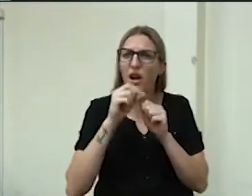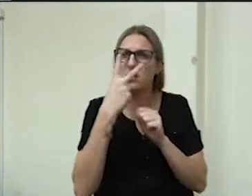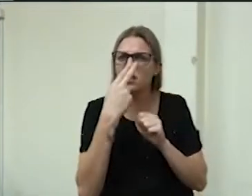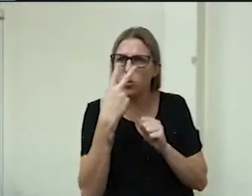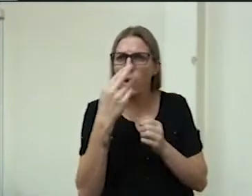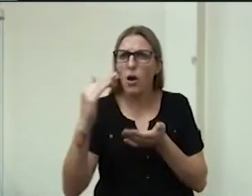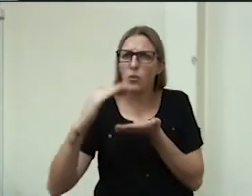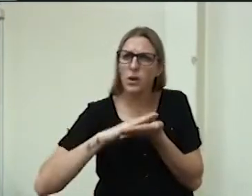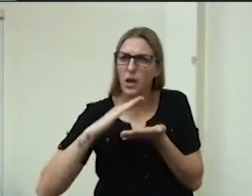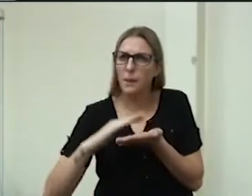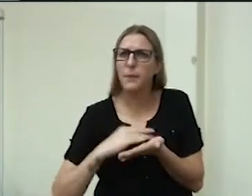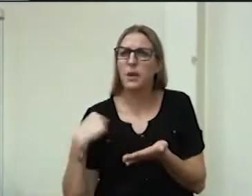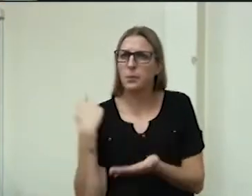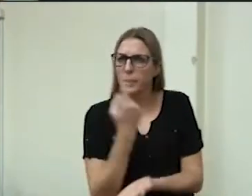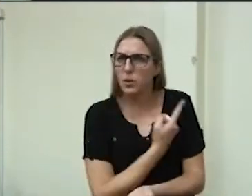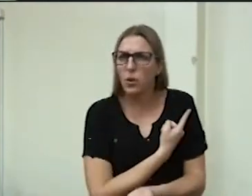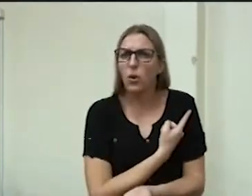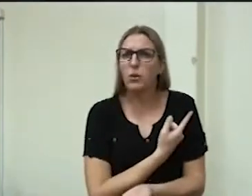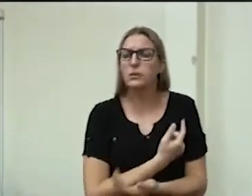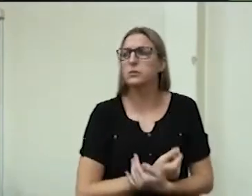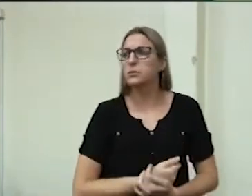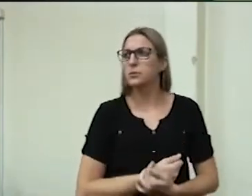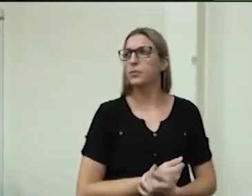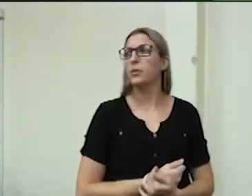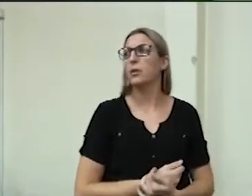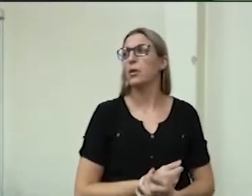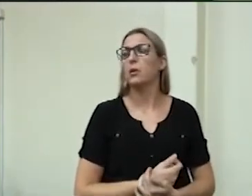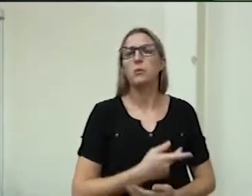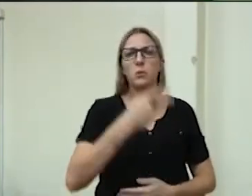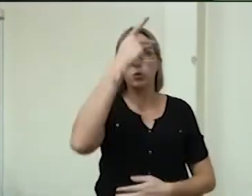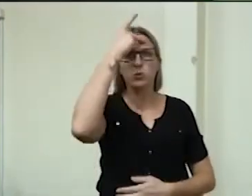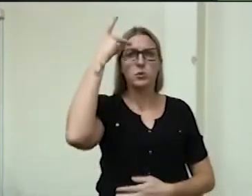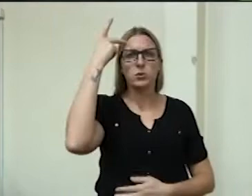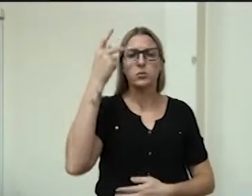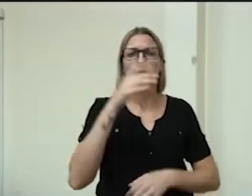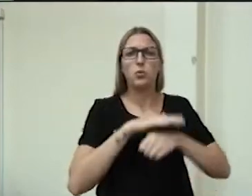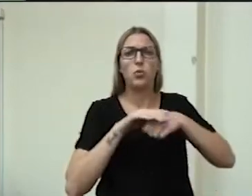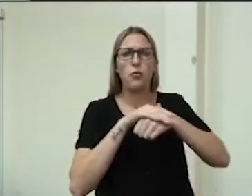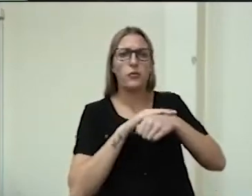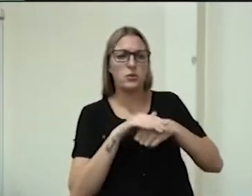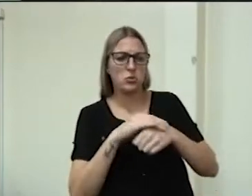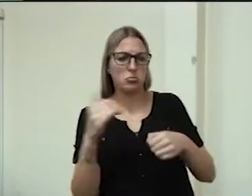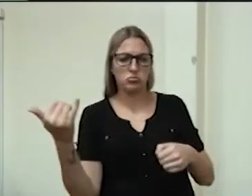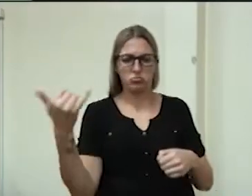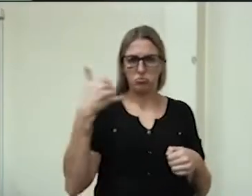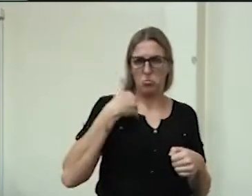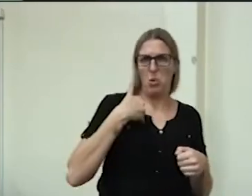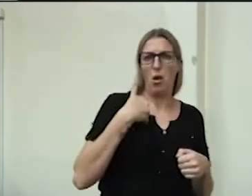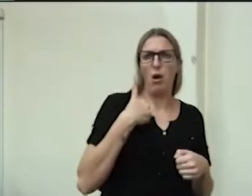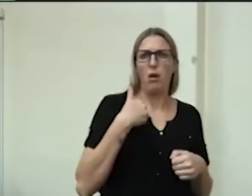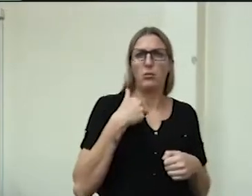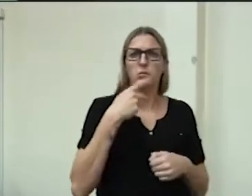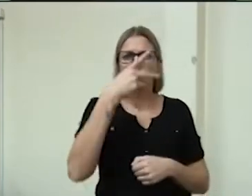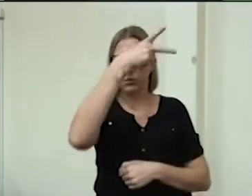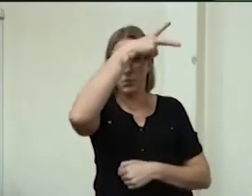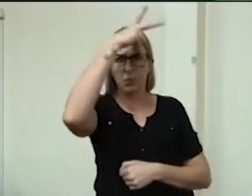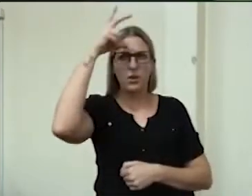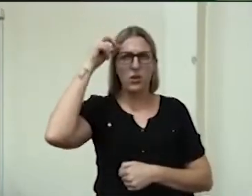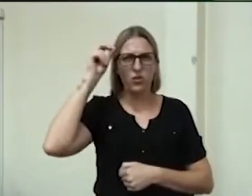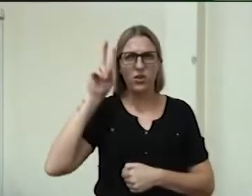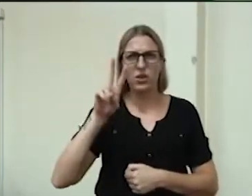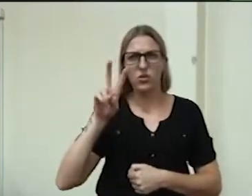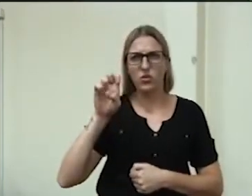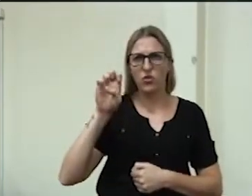né? E daí muitos falando comigo, dizem assim, bah, mas o prefeito fez isso, vetou. Ele vetou para aquelas pessoas que